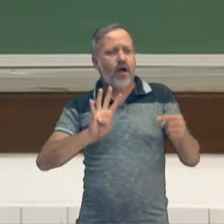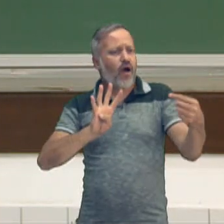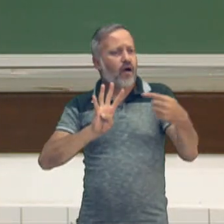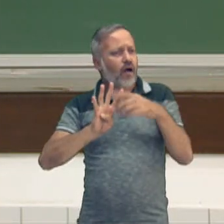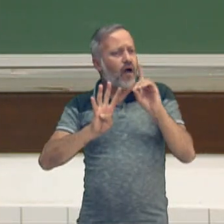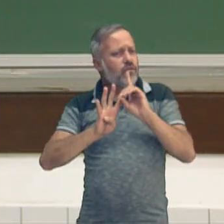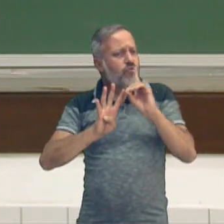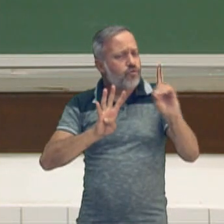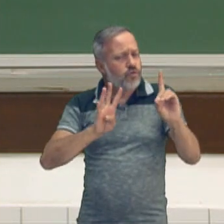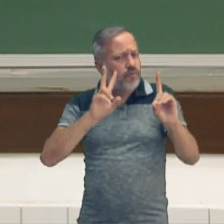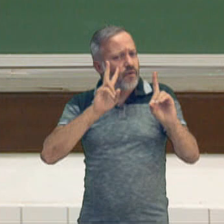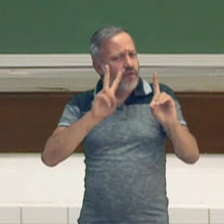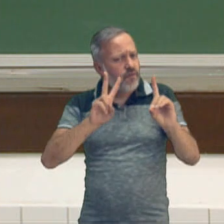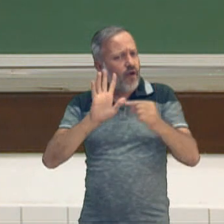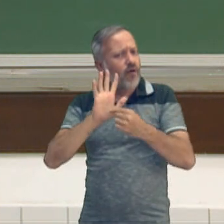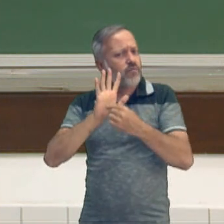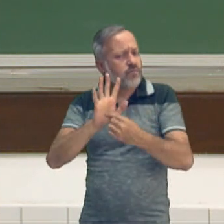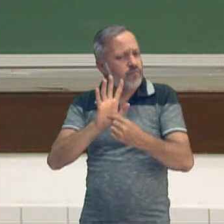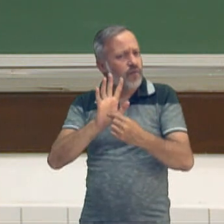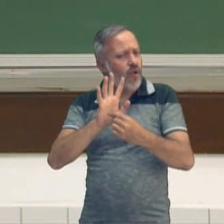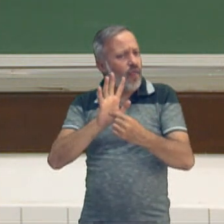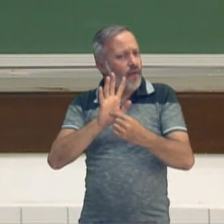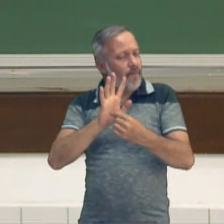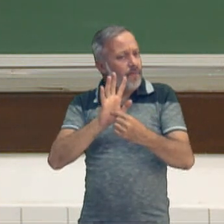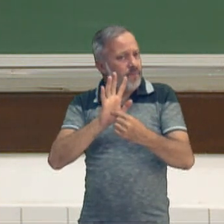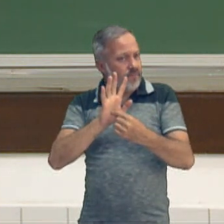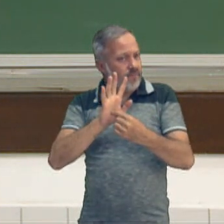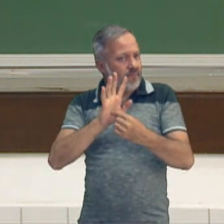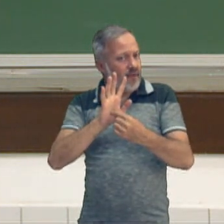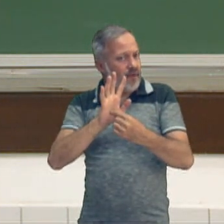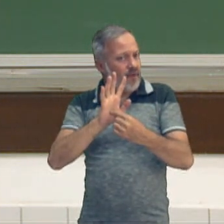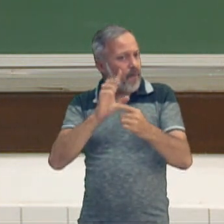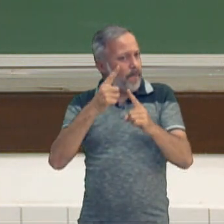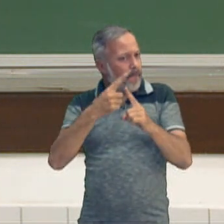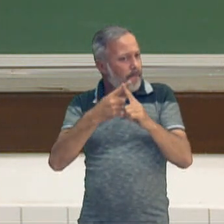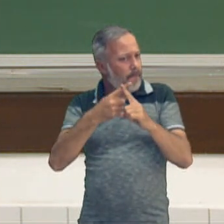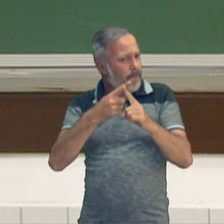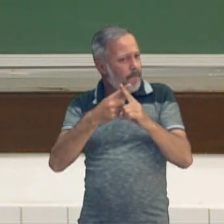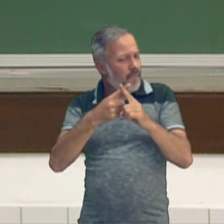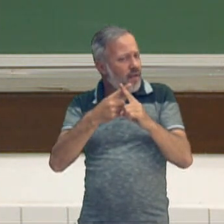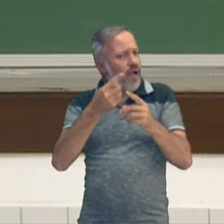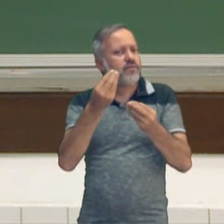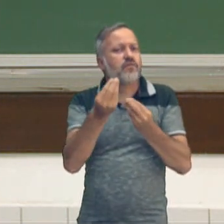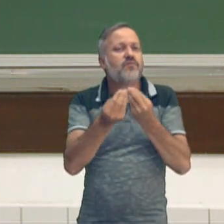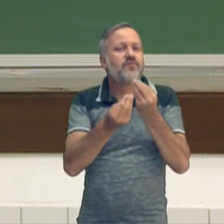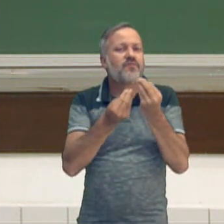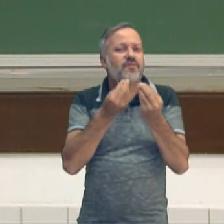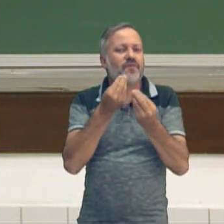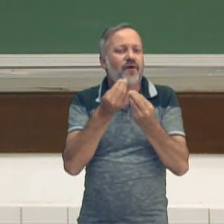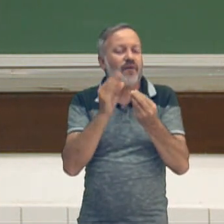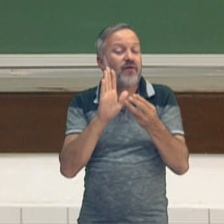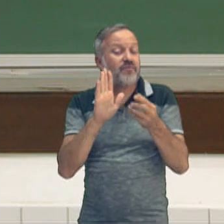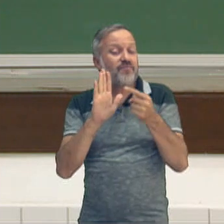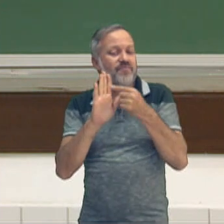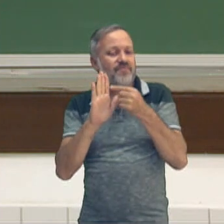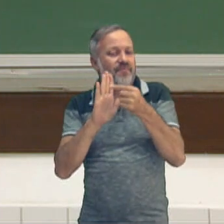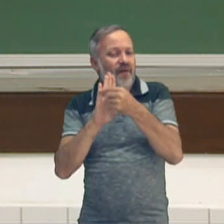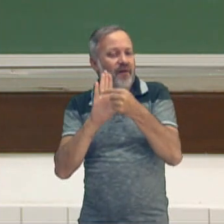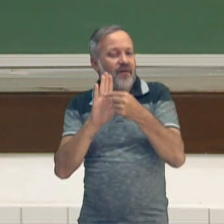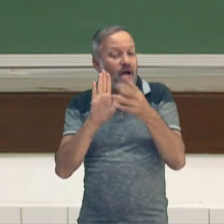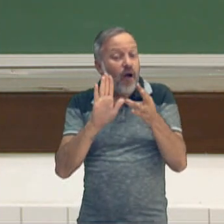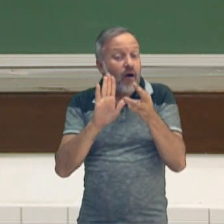de se orientar, guiando a agricultura, a pesca e a caça. Com o tempo foram sendo marcados, fixados nesses